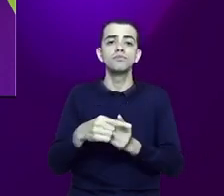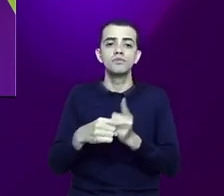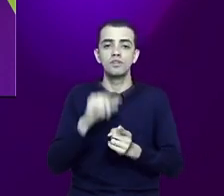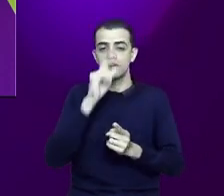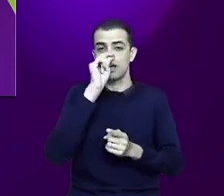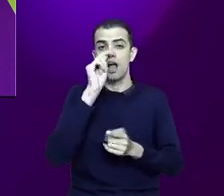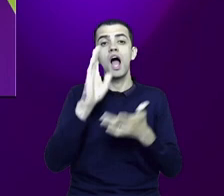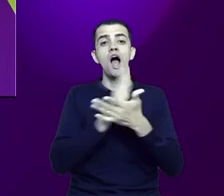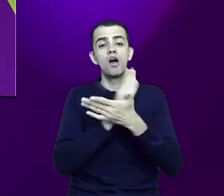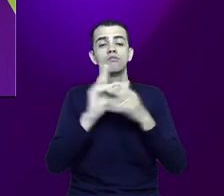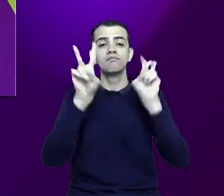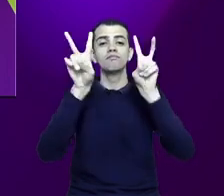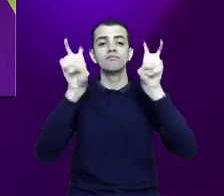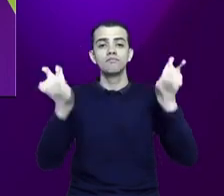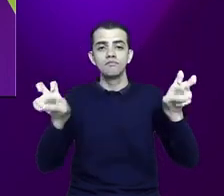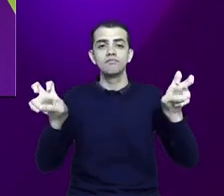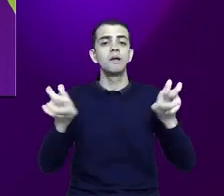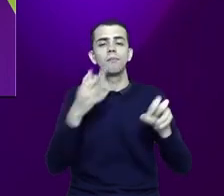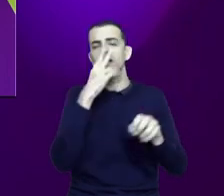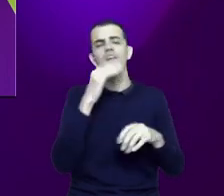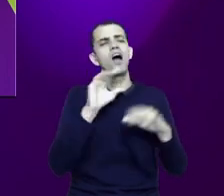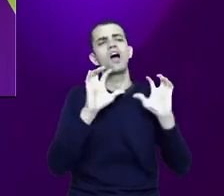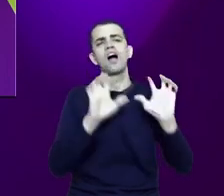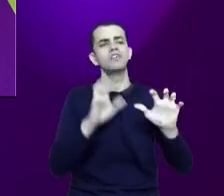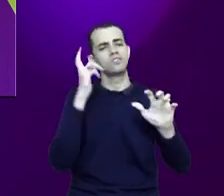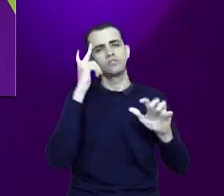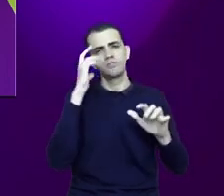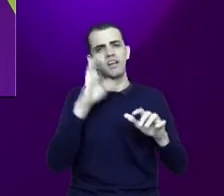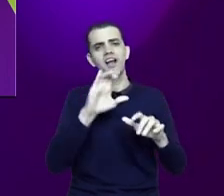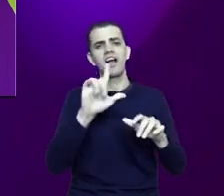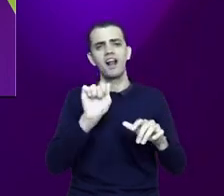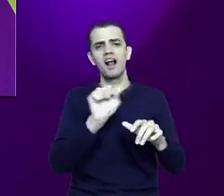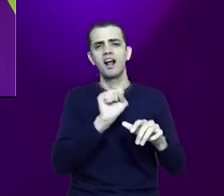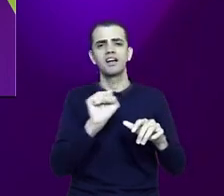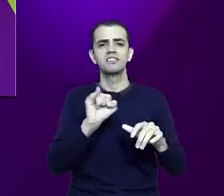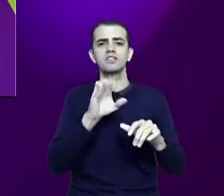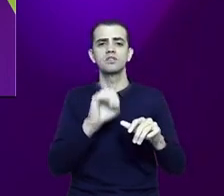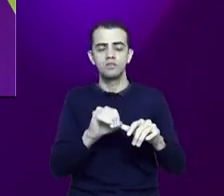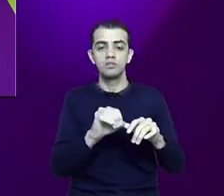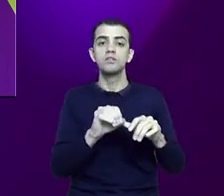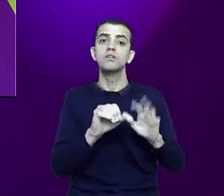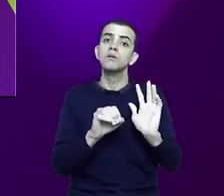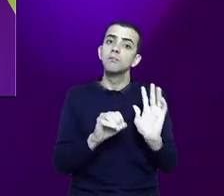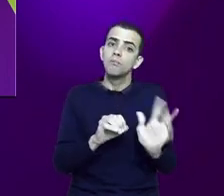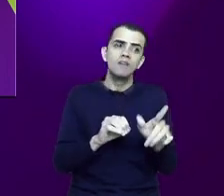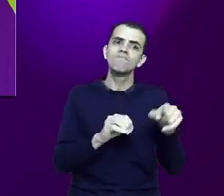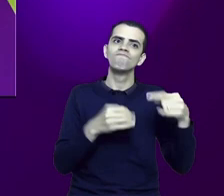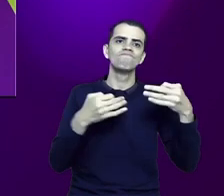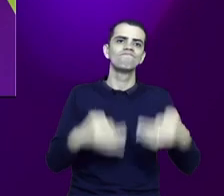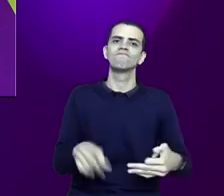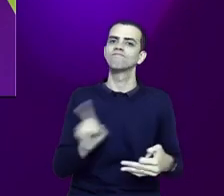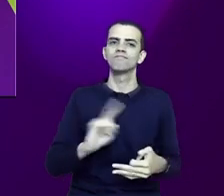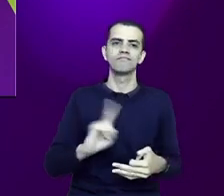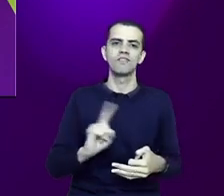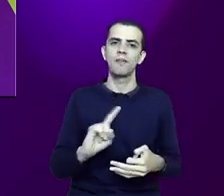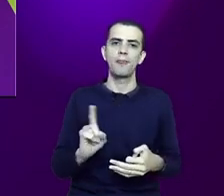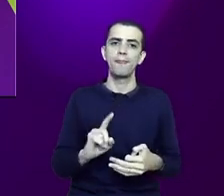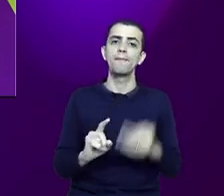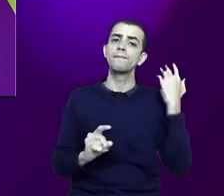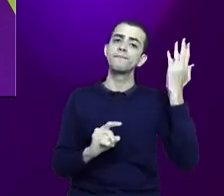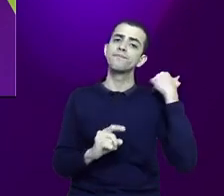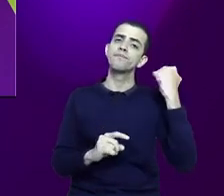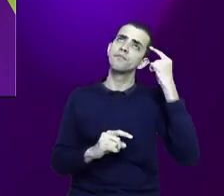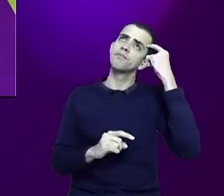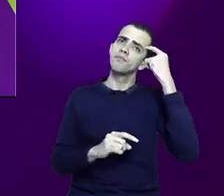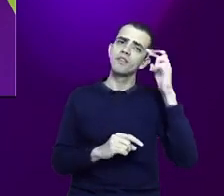da cirurgia de ombro e cotovelo, mas que ainda assim não são classificações ideais. Quando a gente pensou na utilização desse